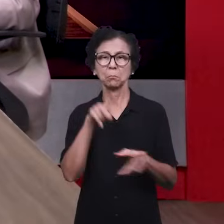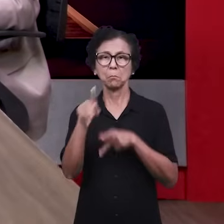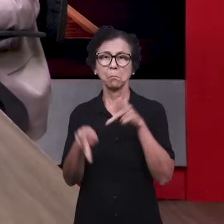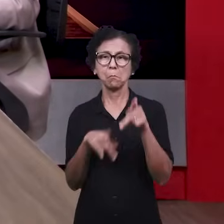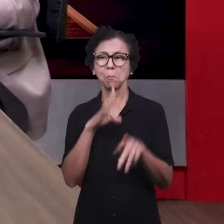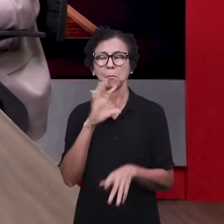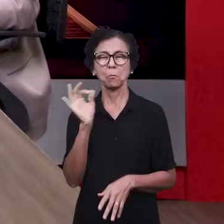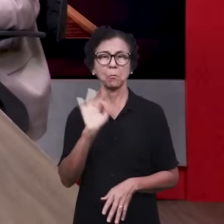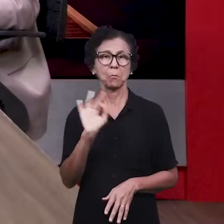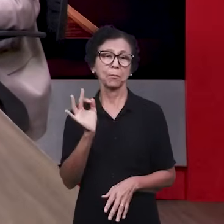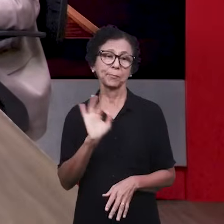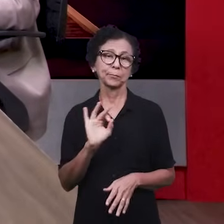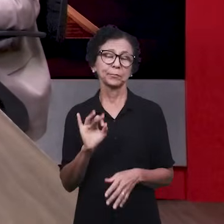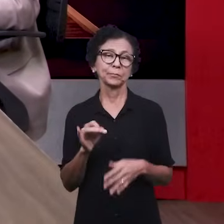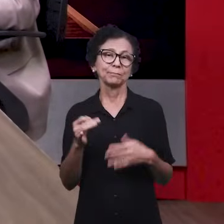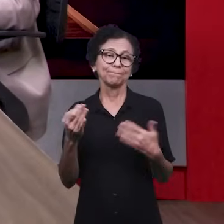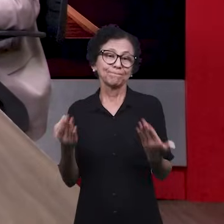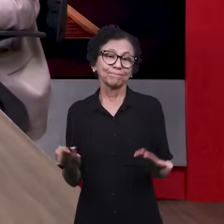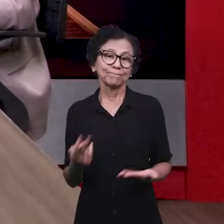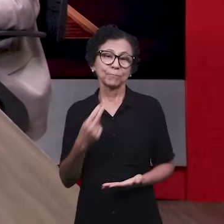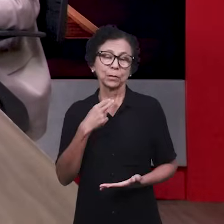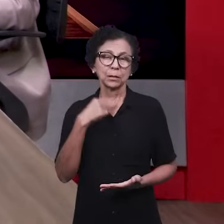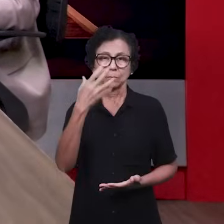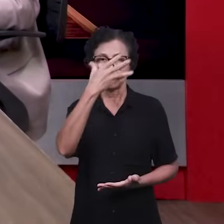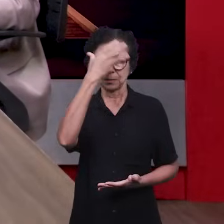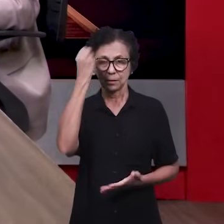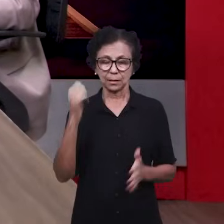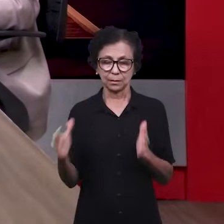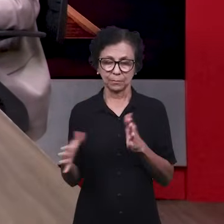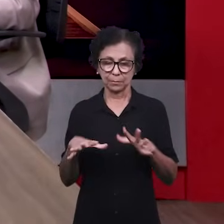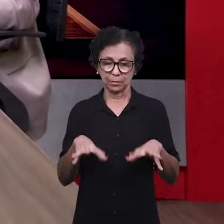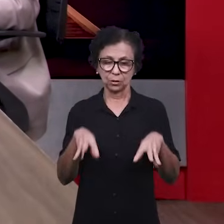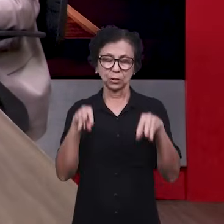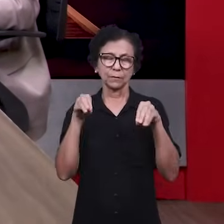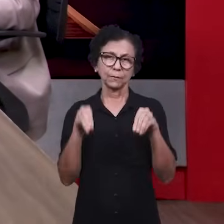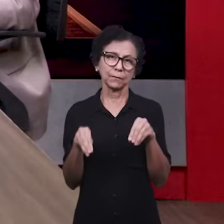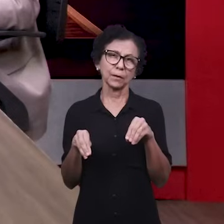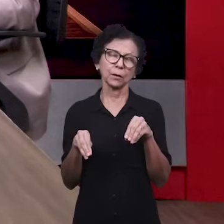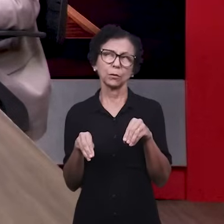na verdade, nós não podemos esquecer que nessa época medieval,